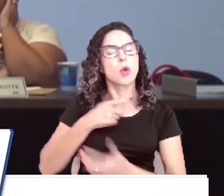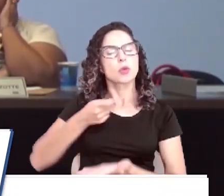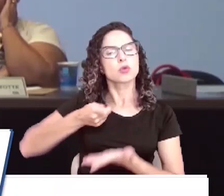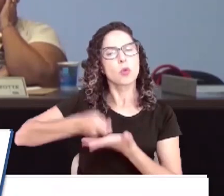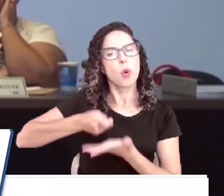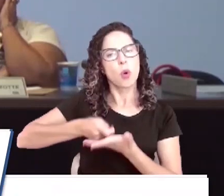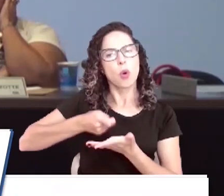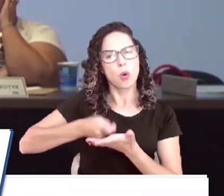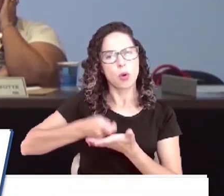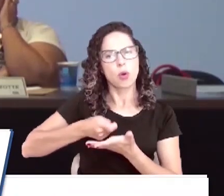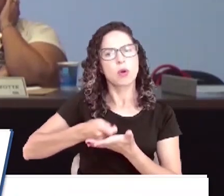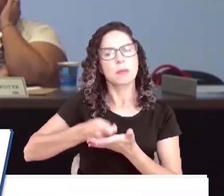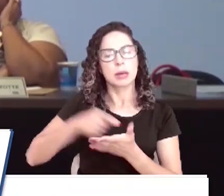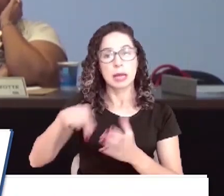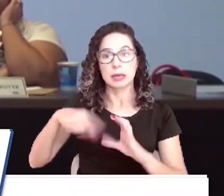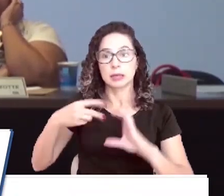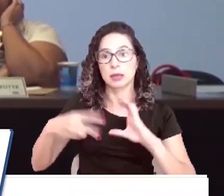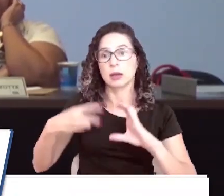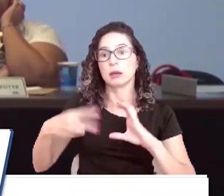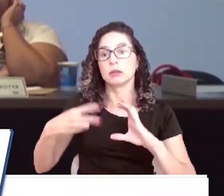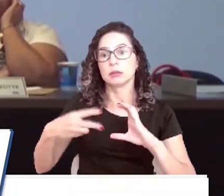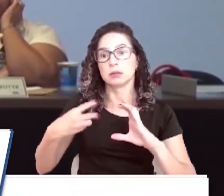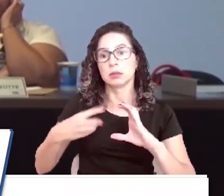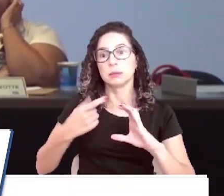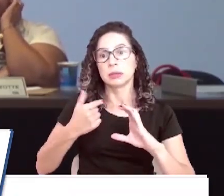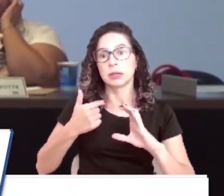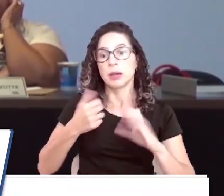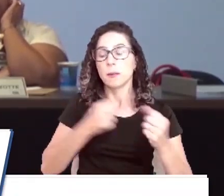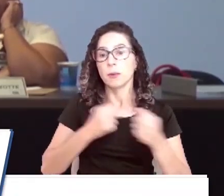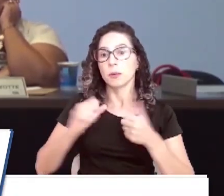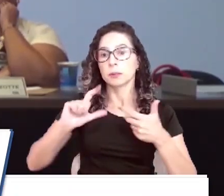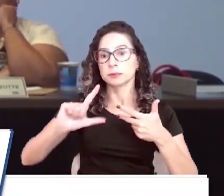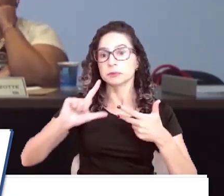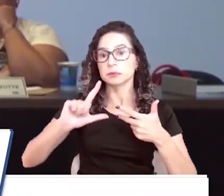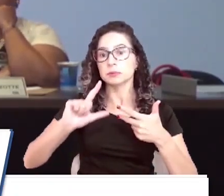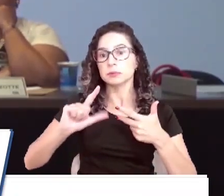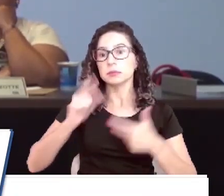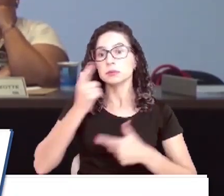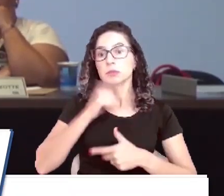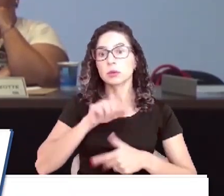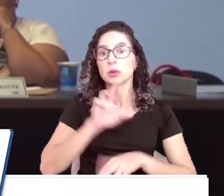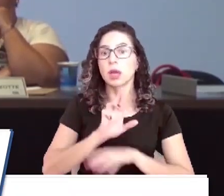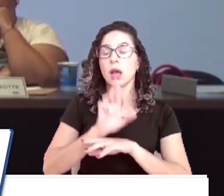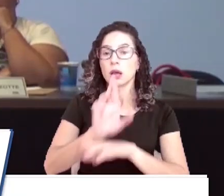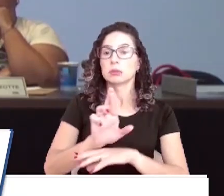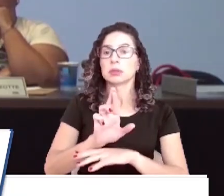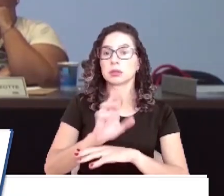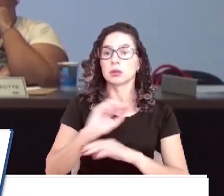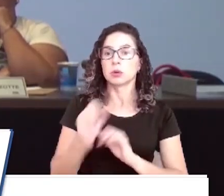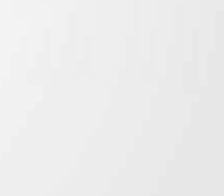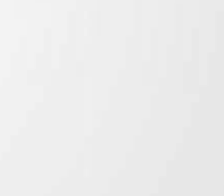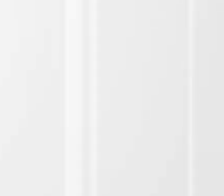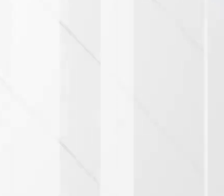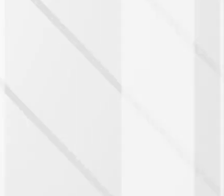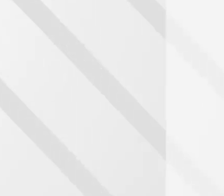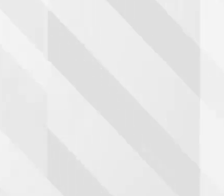sejamos essa casa de lei. Esse poder legislativo tem a representação junto ao poder executivo.